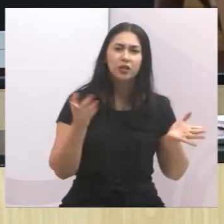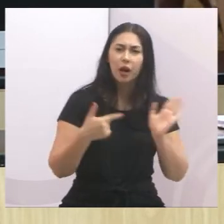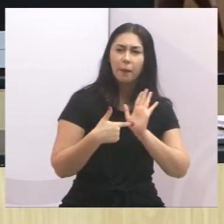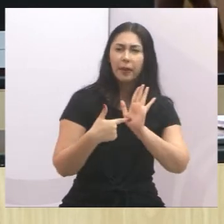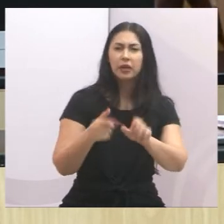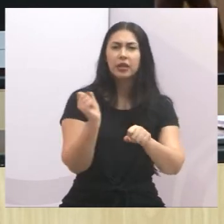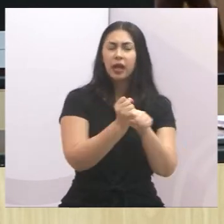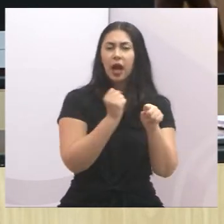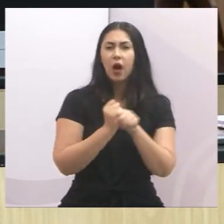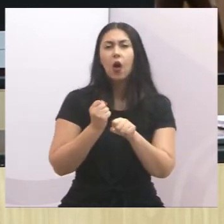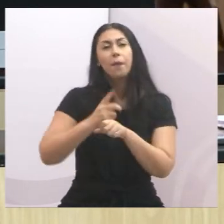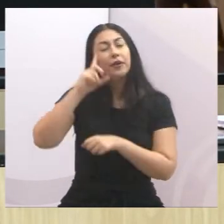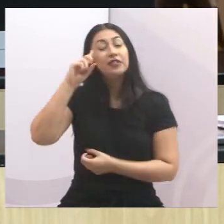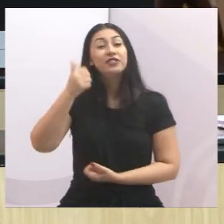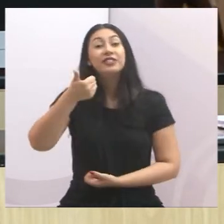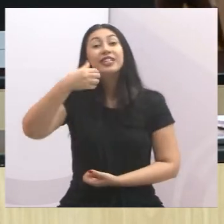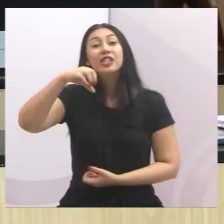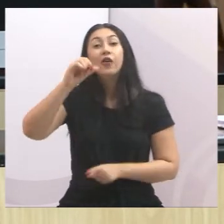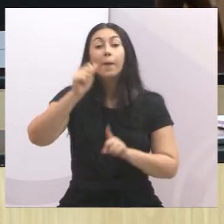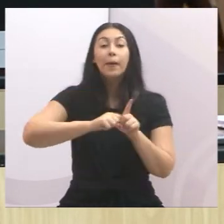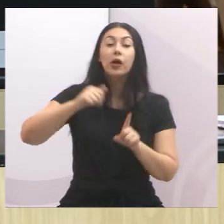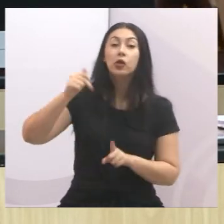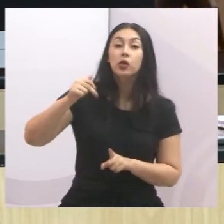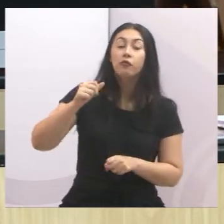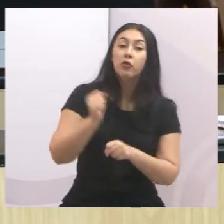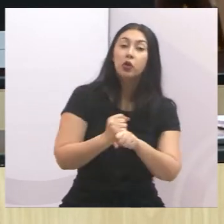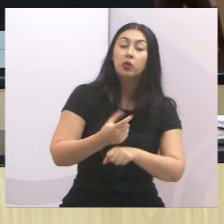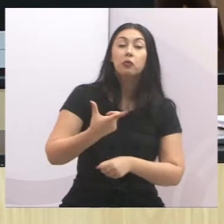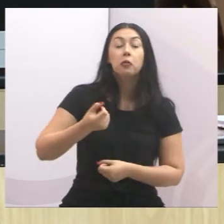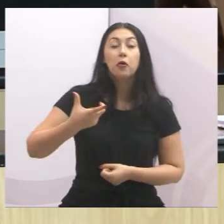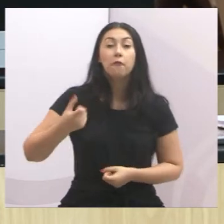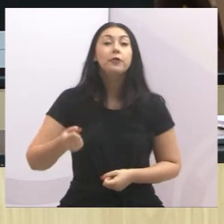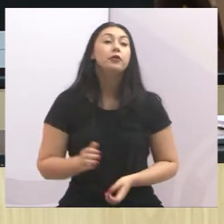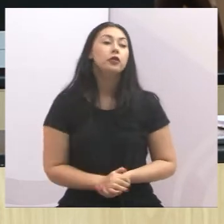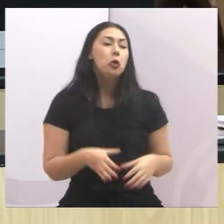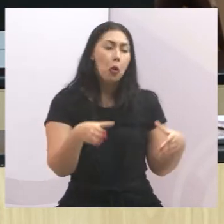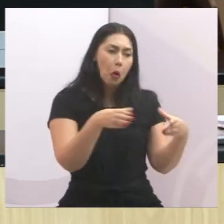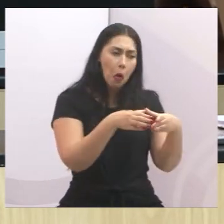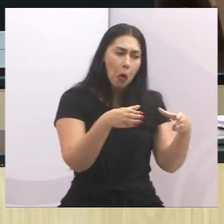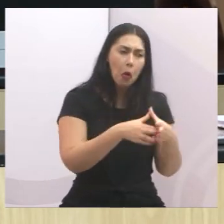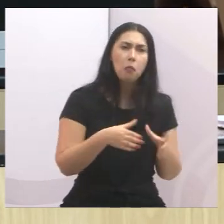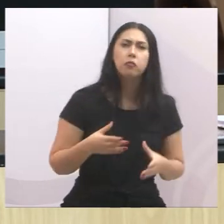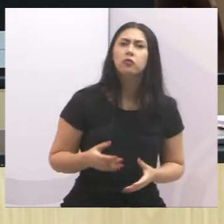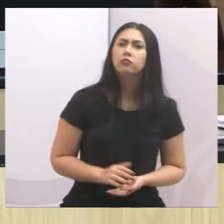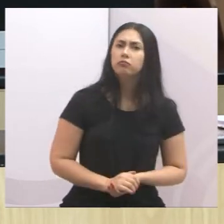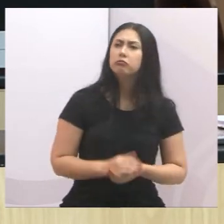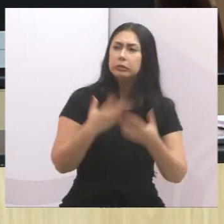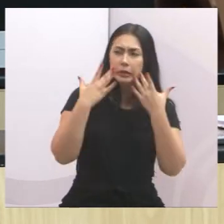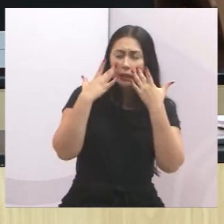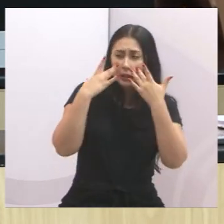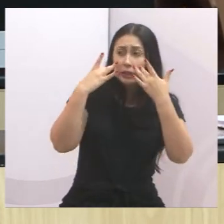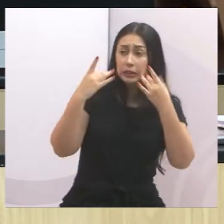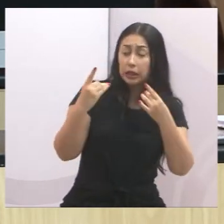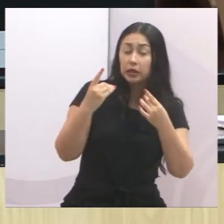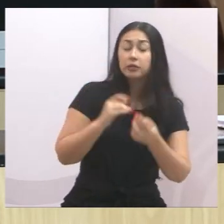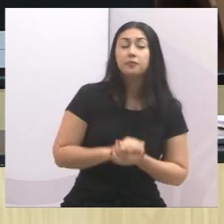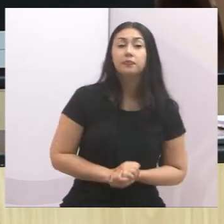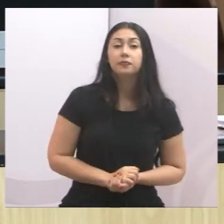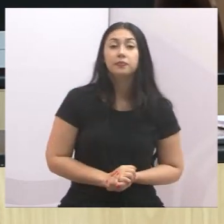de 2020, equipe perseverante e muito atenciosa às indagações em todo o percurso da execução desta